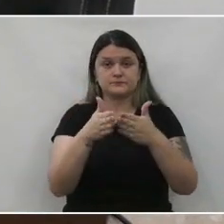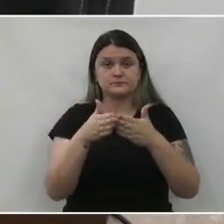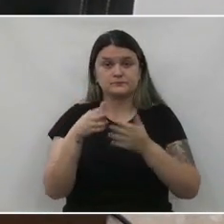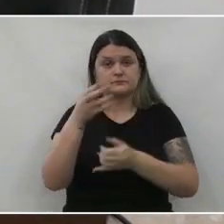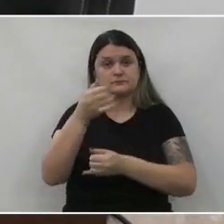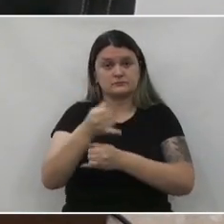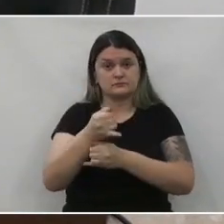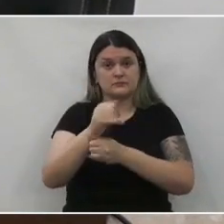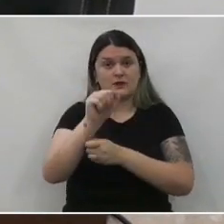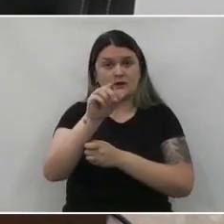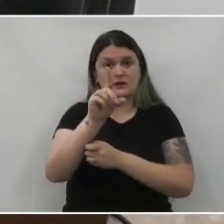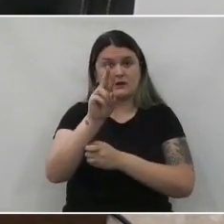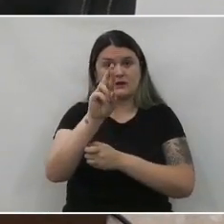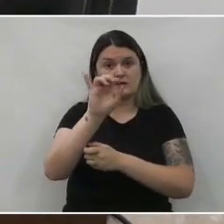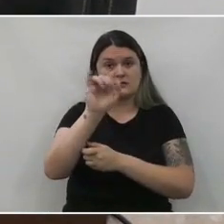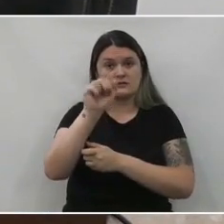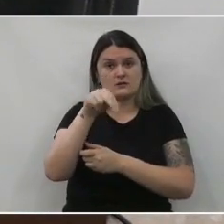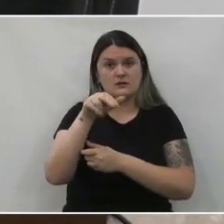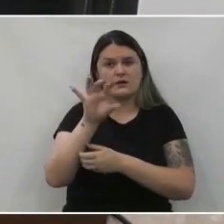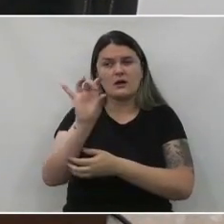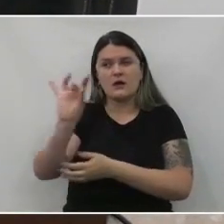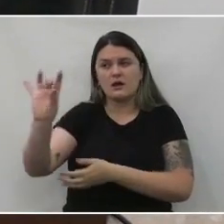senhor Adrian para que apanhe as assinaturas.